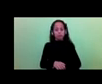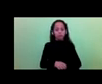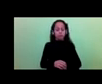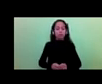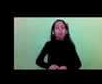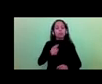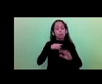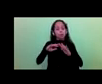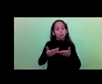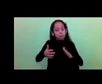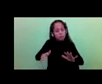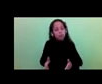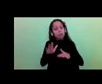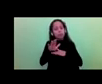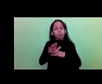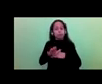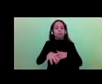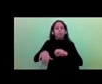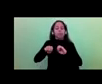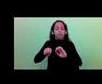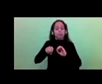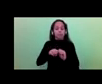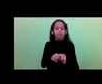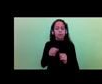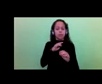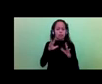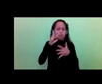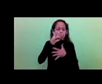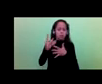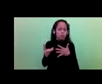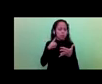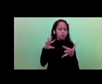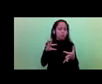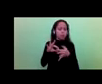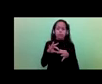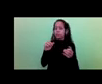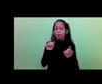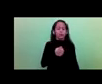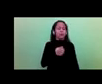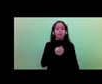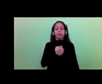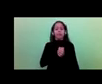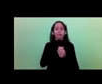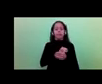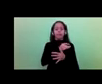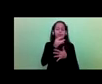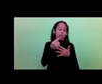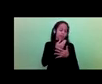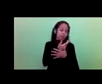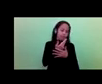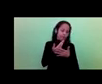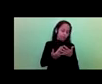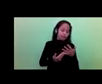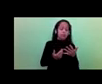Vejam que todos esses elementos estão interligados, todos esses paradoxos, eles quase